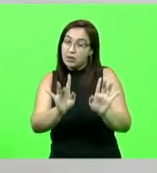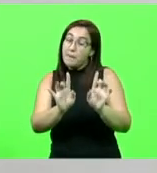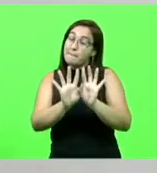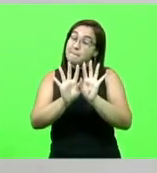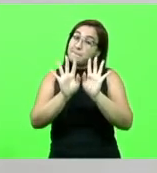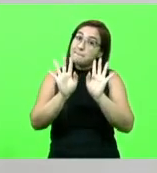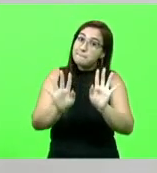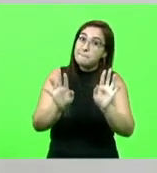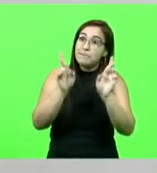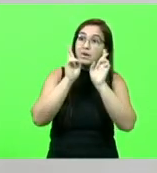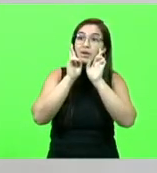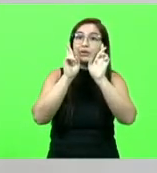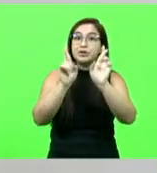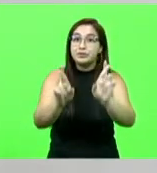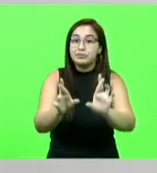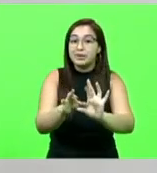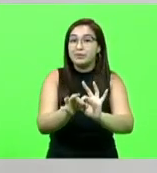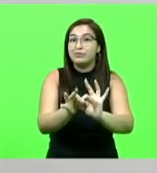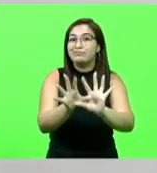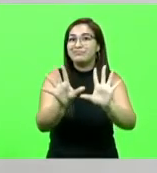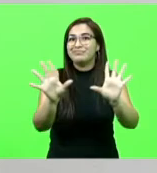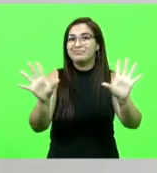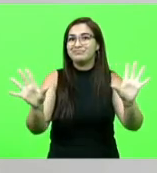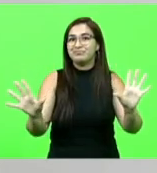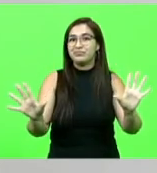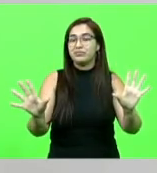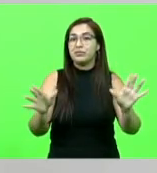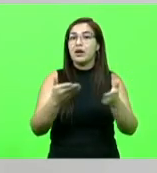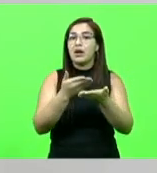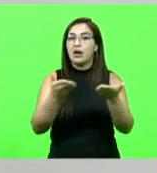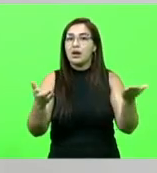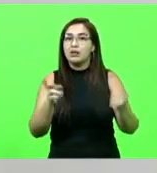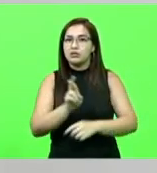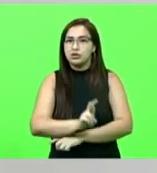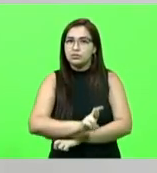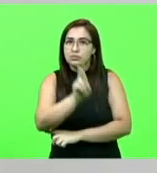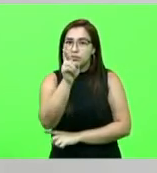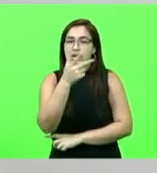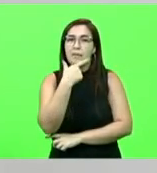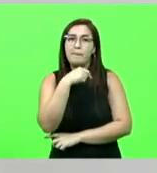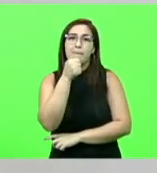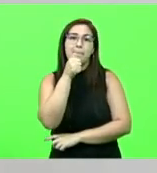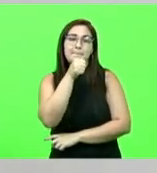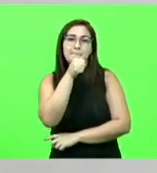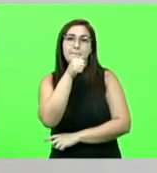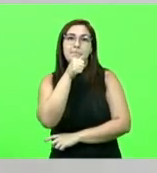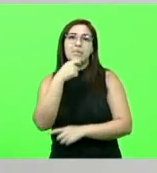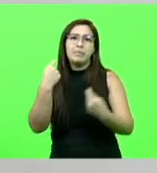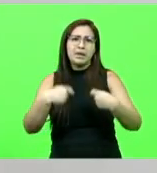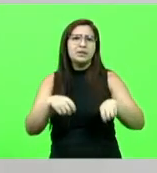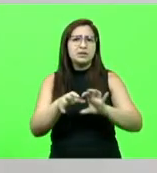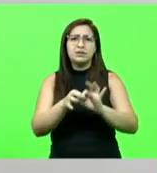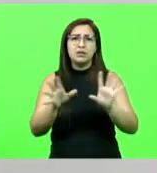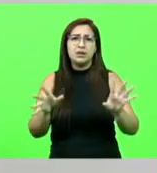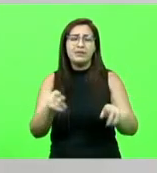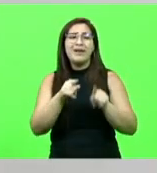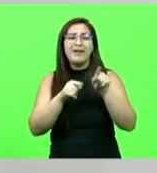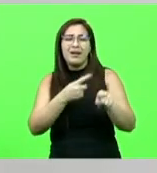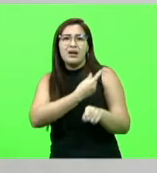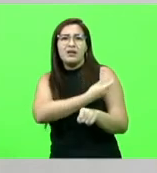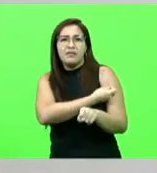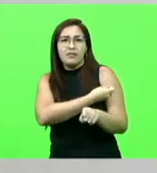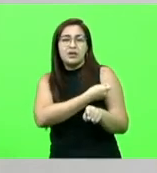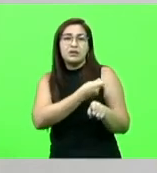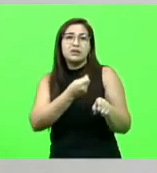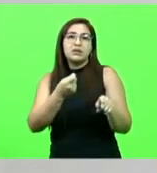liberdade. Respeito a liberdade. Os pais têm que ter. Até porque ninguém recebe a vacina se não tiver